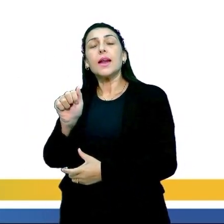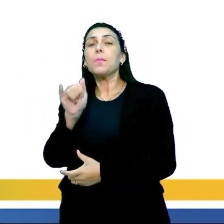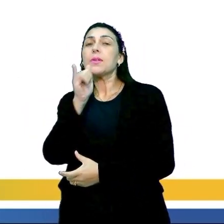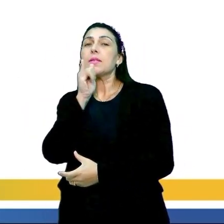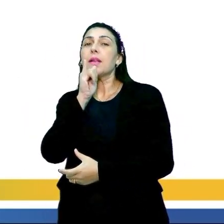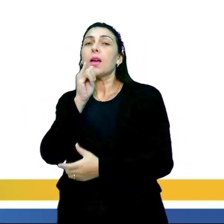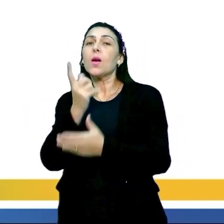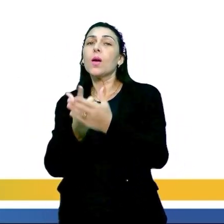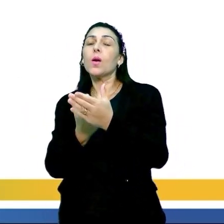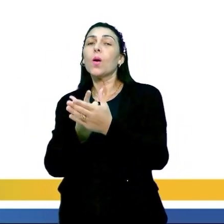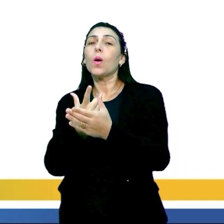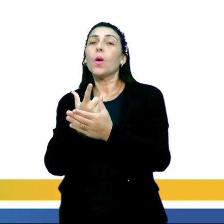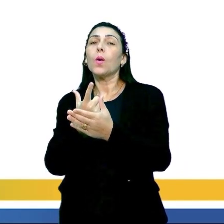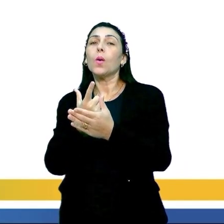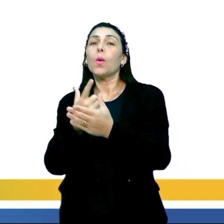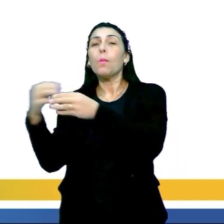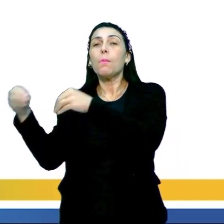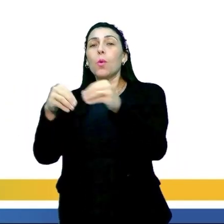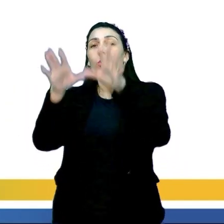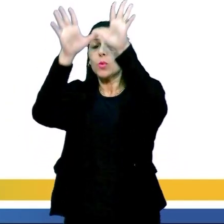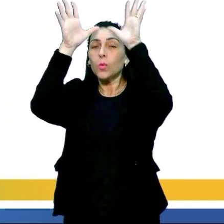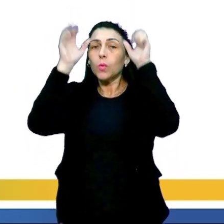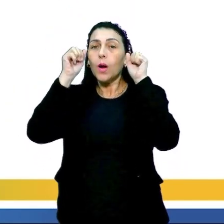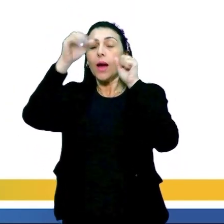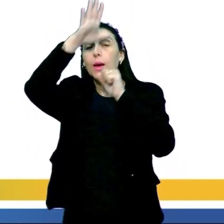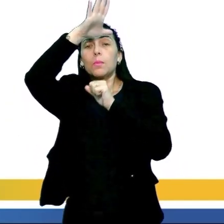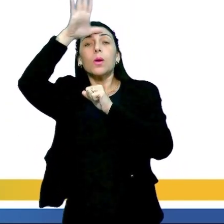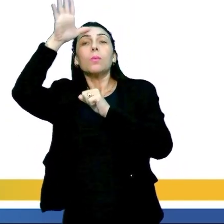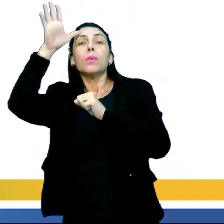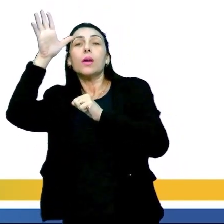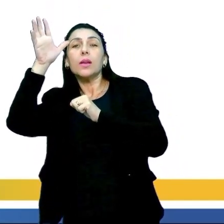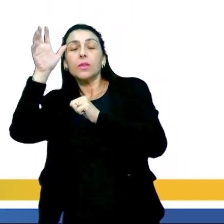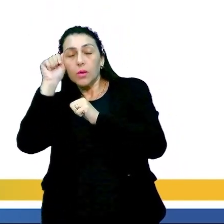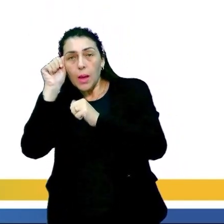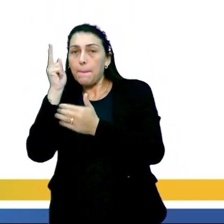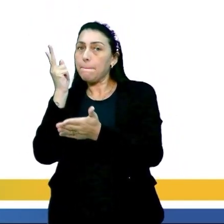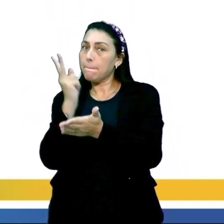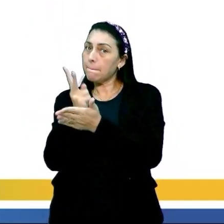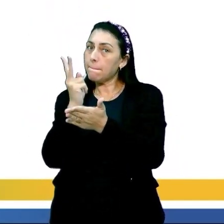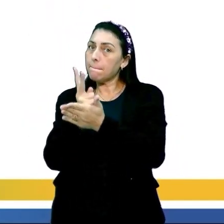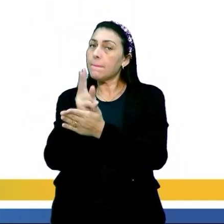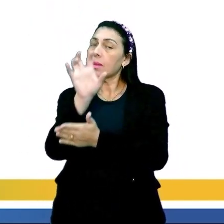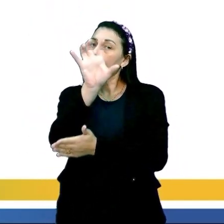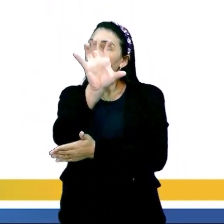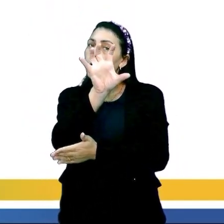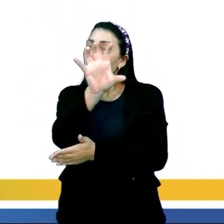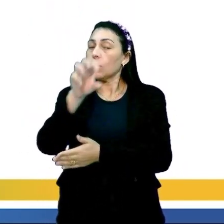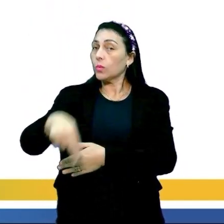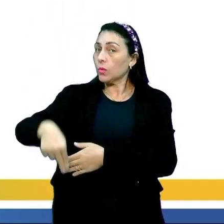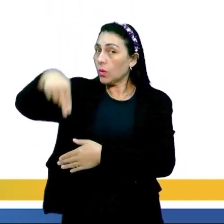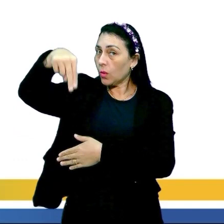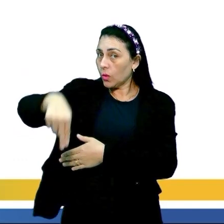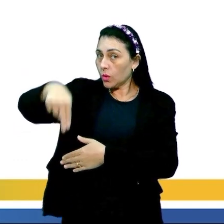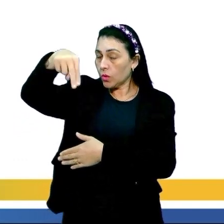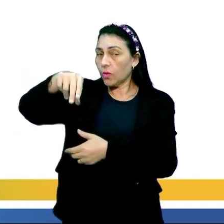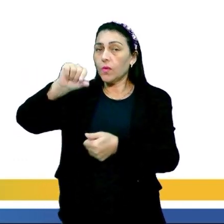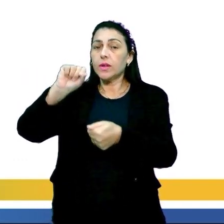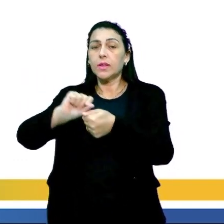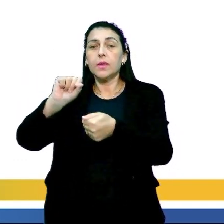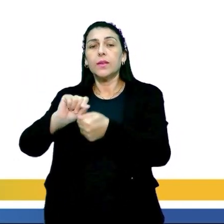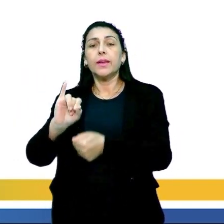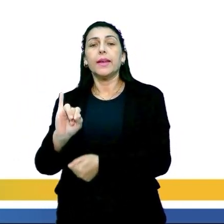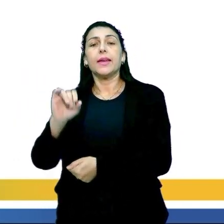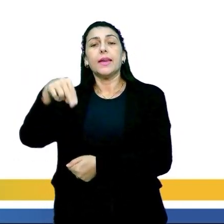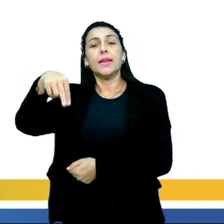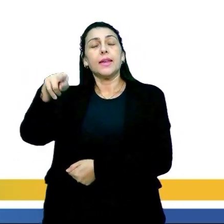do Acre para o Amazonas, o Acre e o Amazonas, eles fazem parte da mesma região que a região norte, não é? Então eu estou fazendo uma